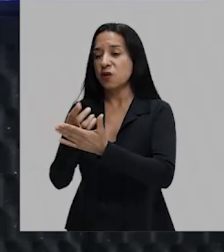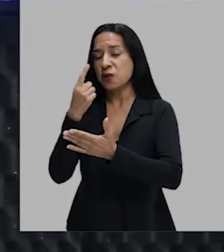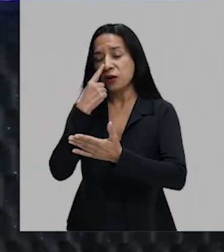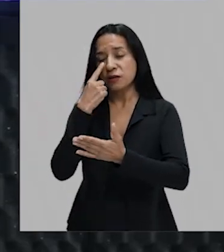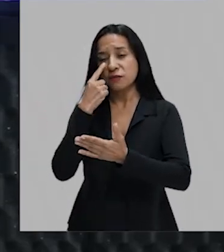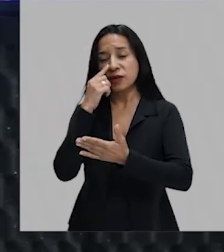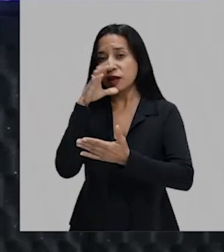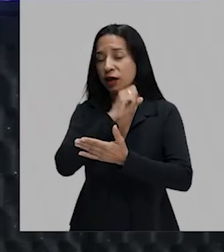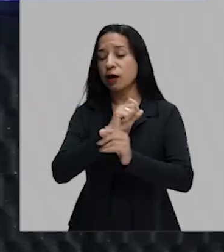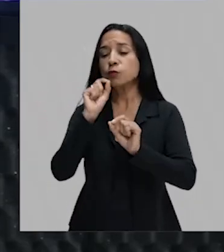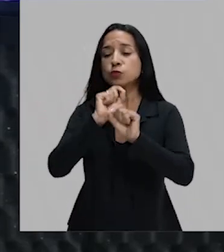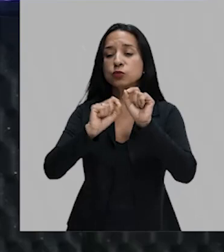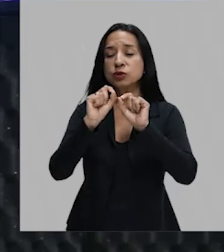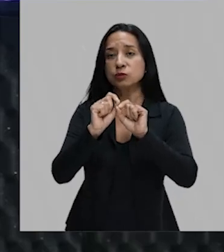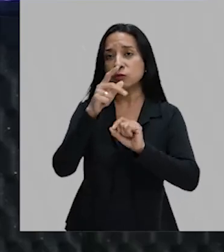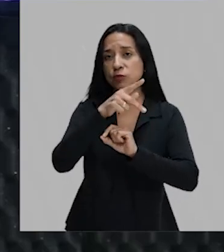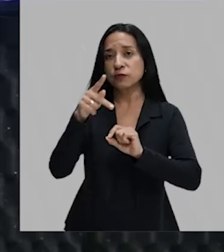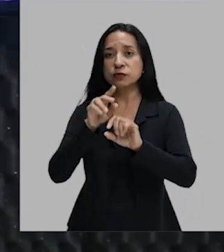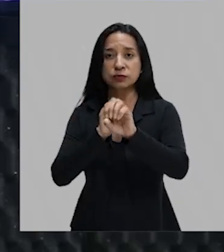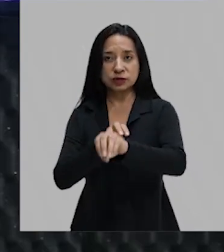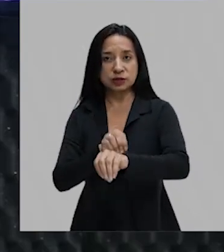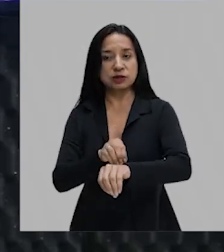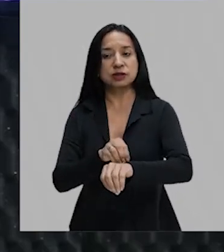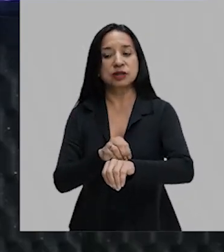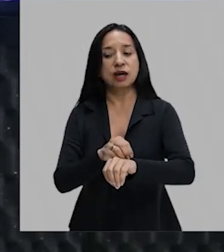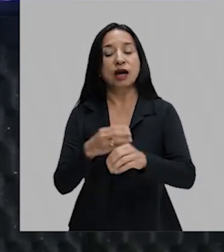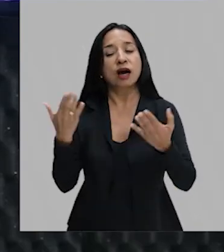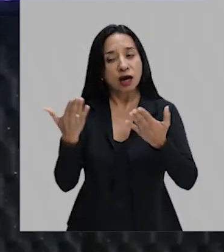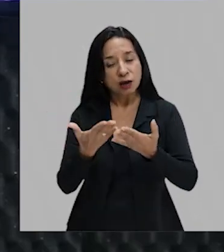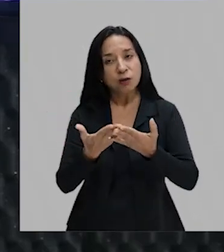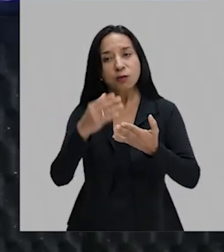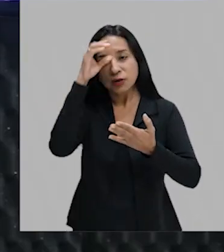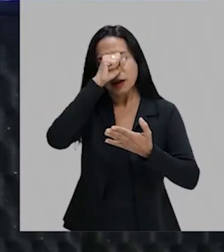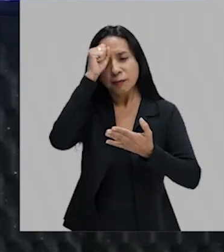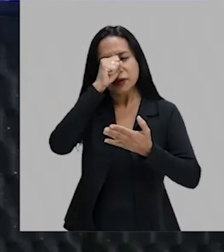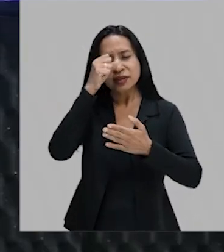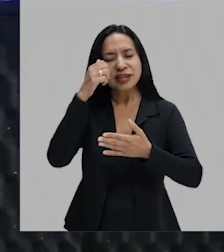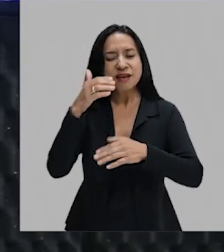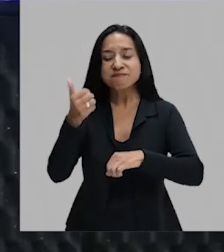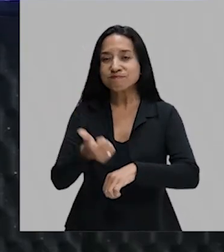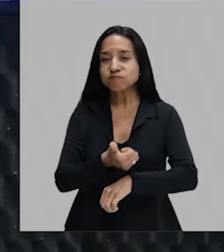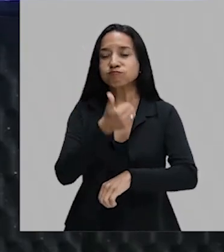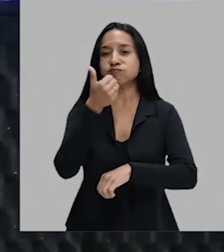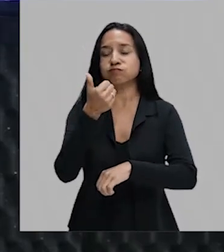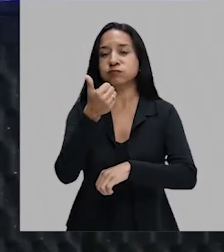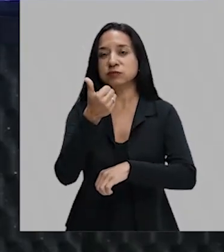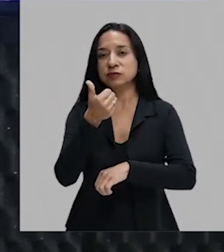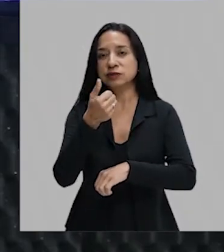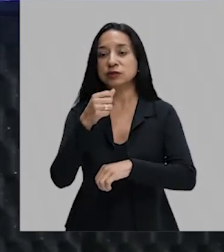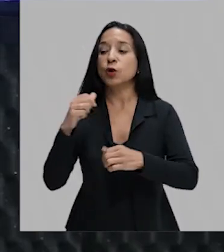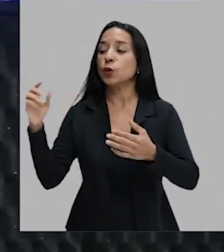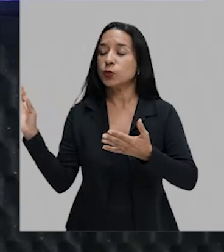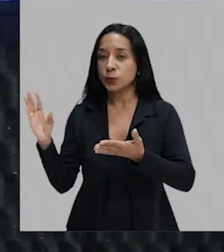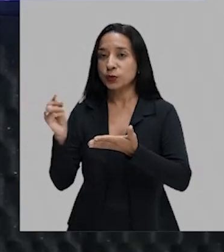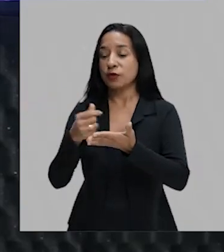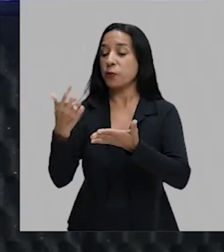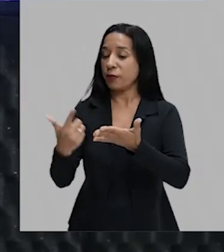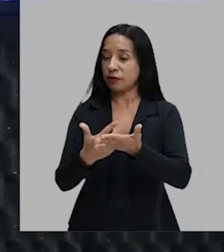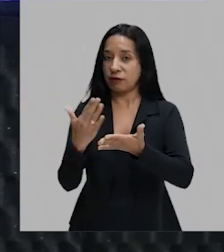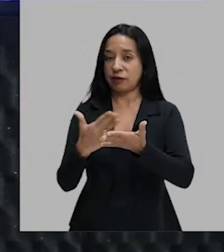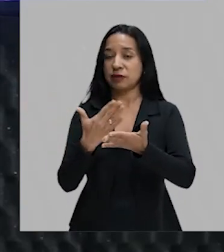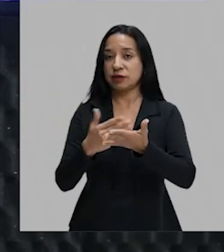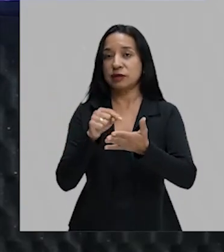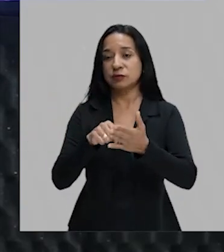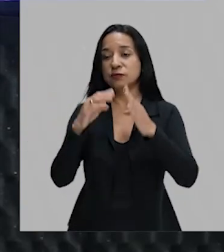ensina, mas a gente vai aprender bastante agora. Você aí no seu caderno, aqui no Fica em Casa Aprendendo, a gente vai